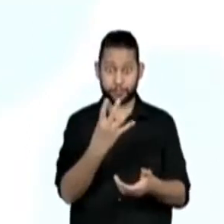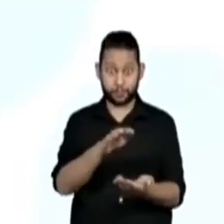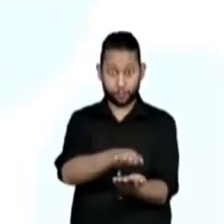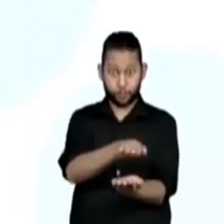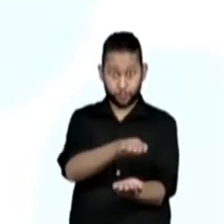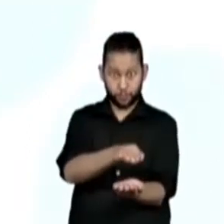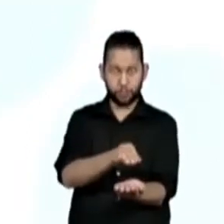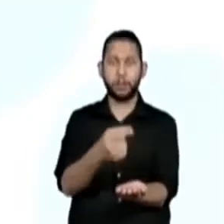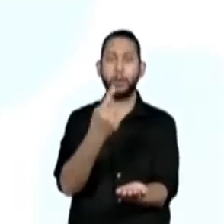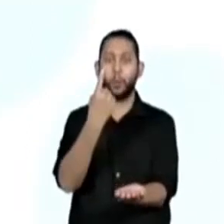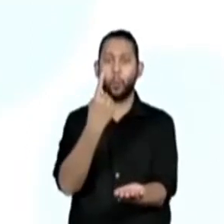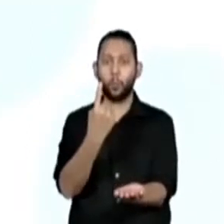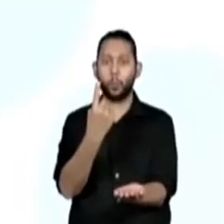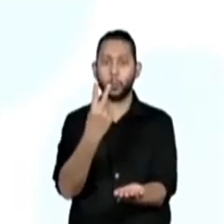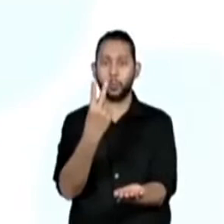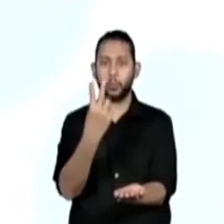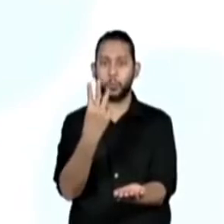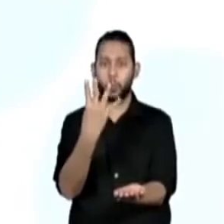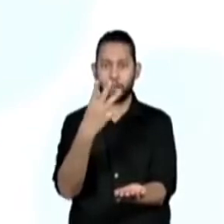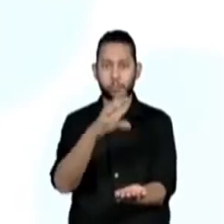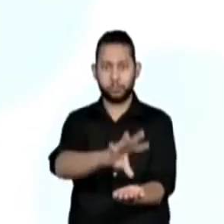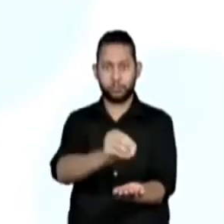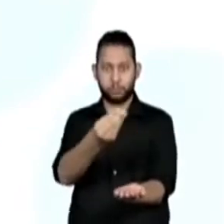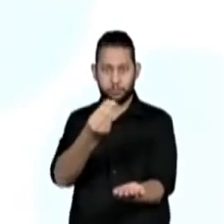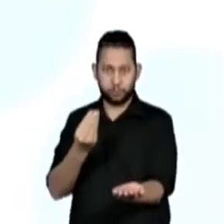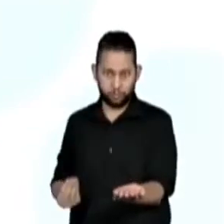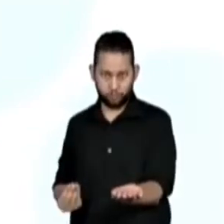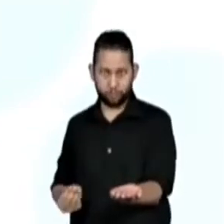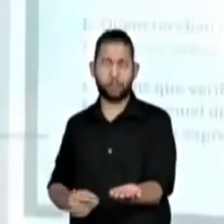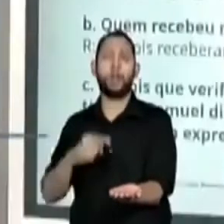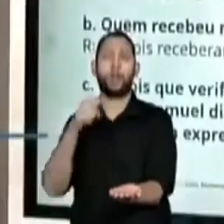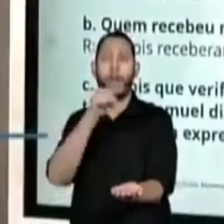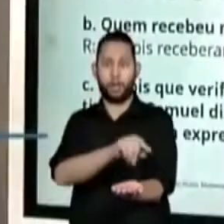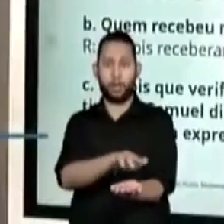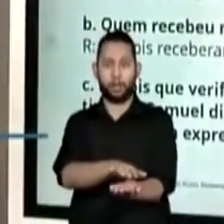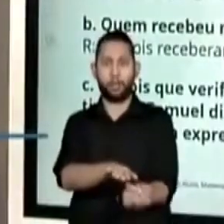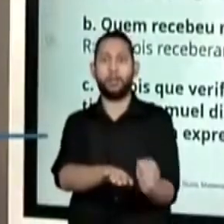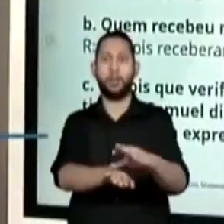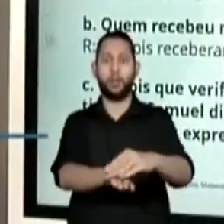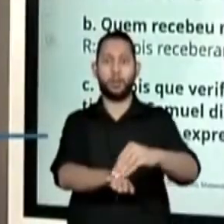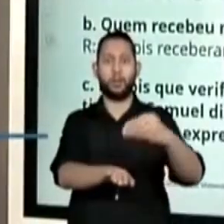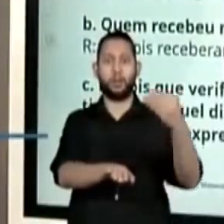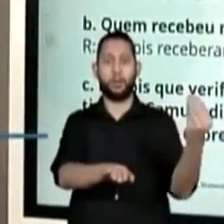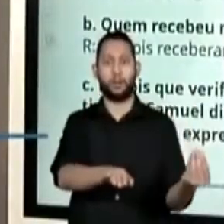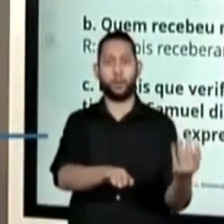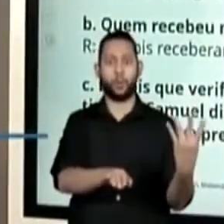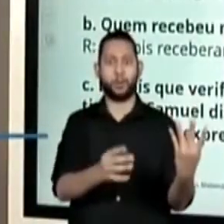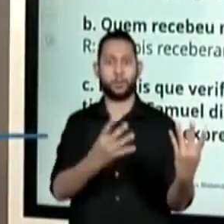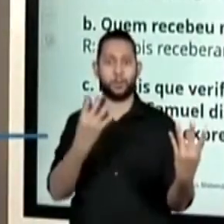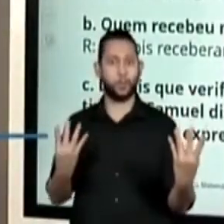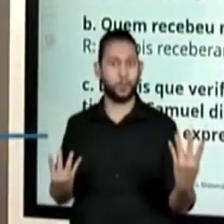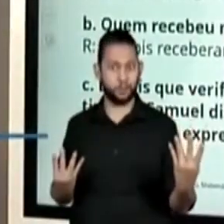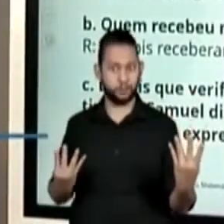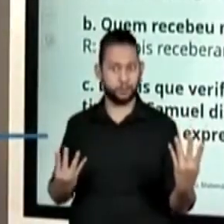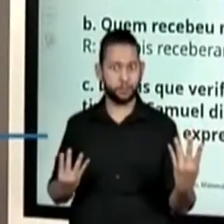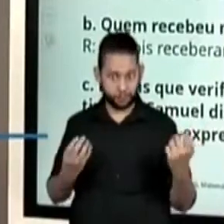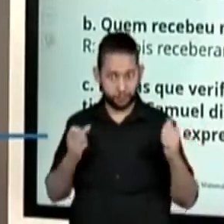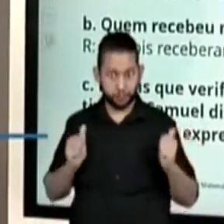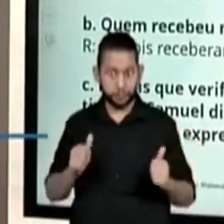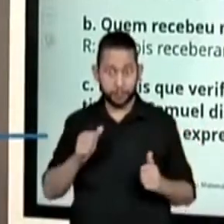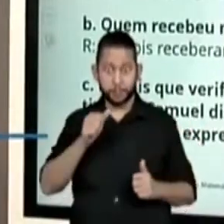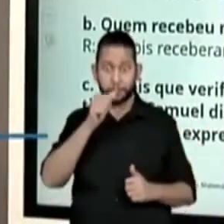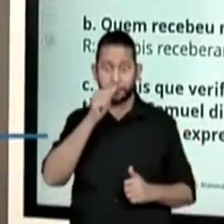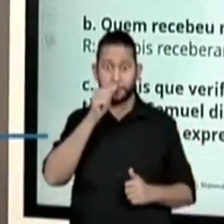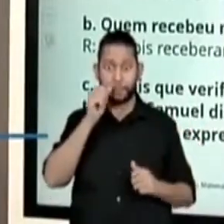que represente a nova situação e tornar essa rima já estava no livro não é minha tudo bem